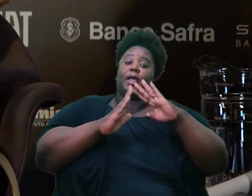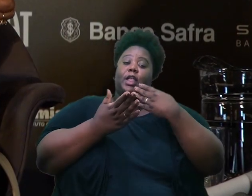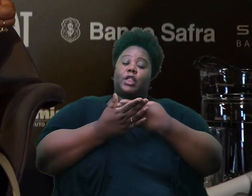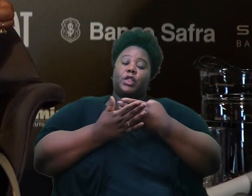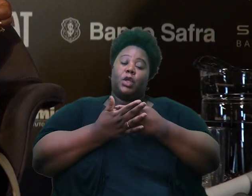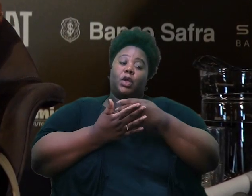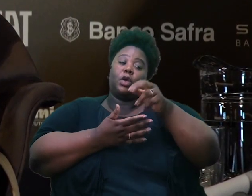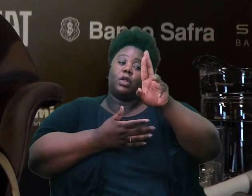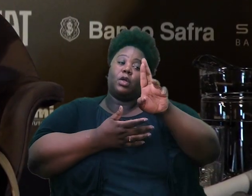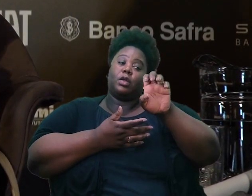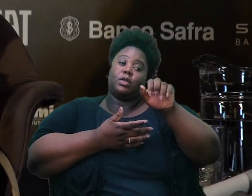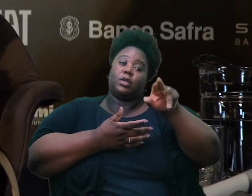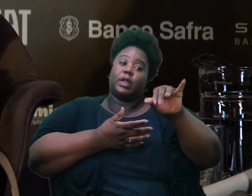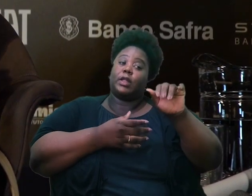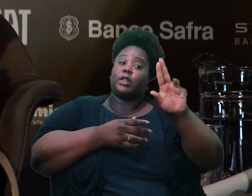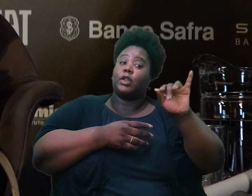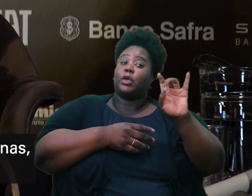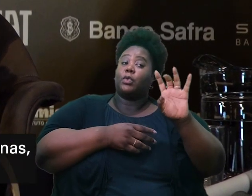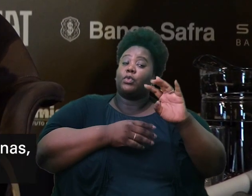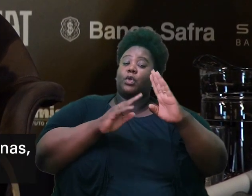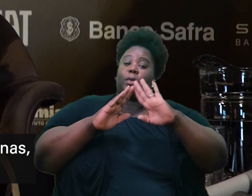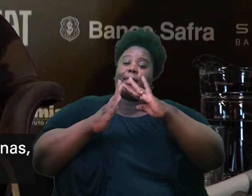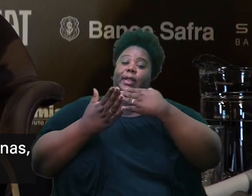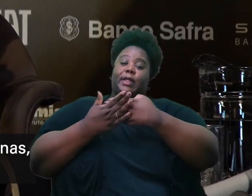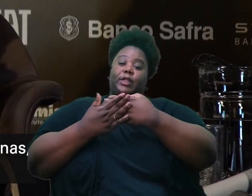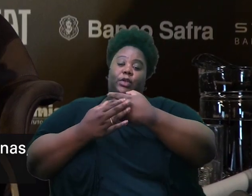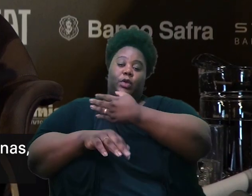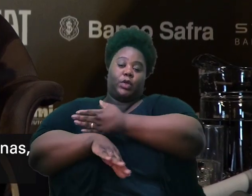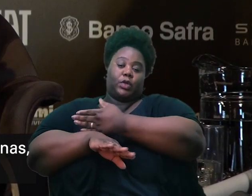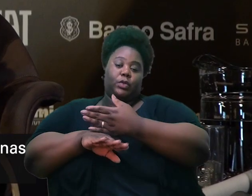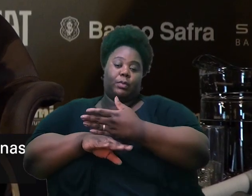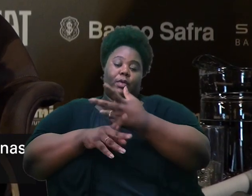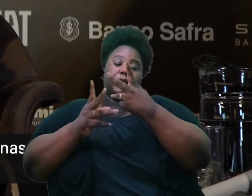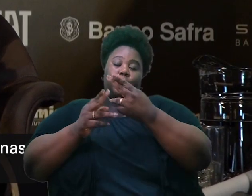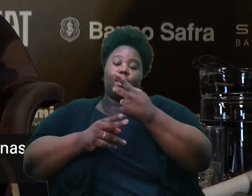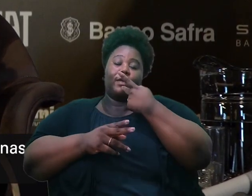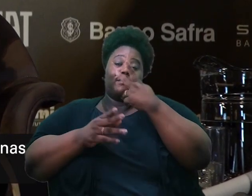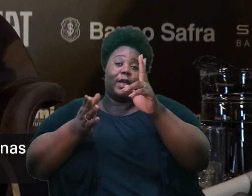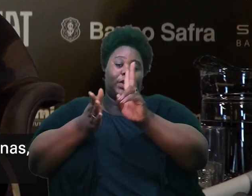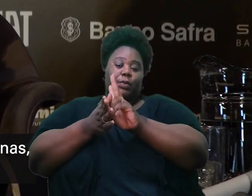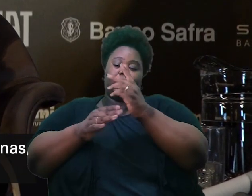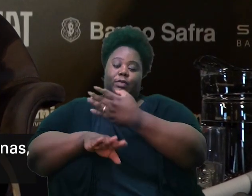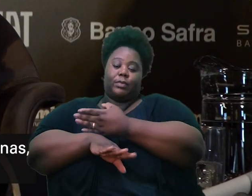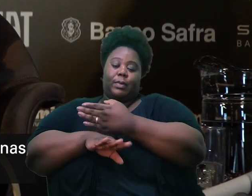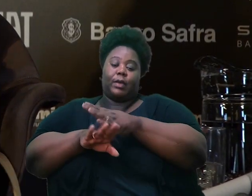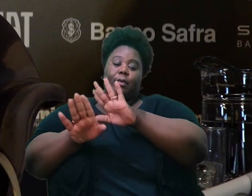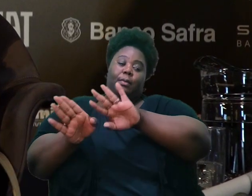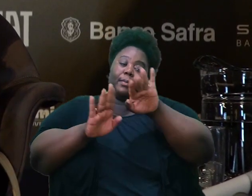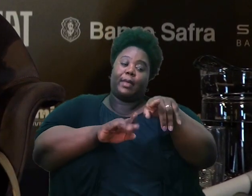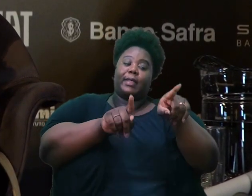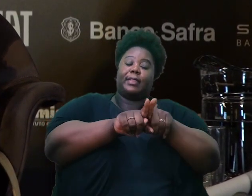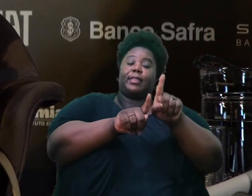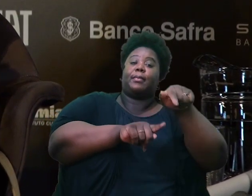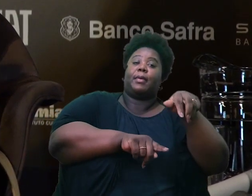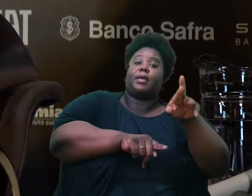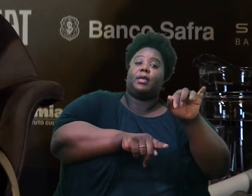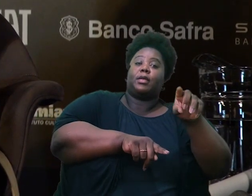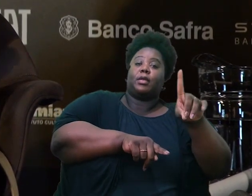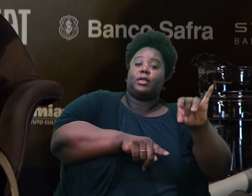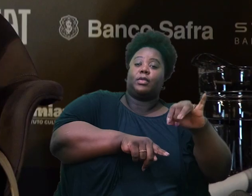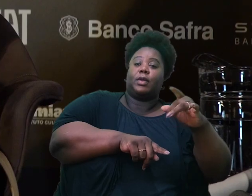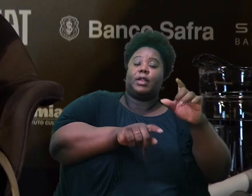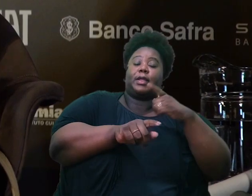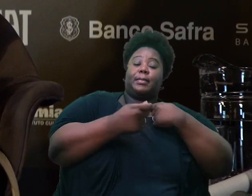só pela escola do branco, não é, como dizem nossos parentes indígenas, mas pela escola do reinado, que